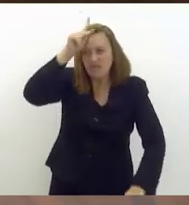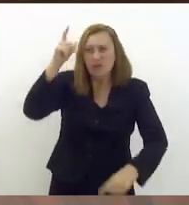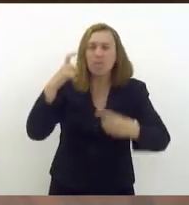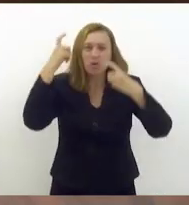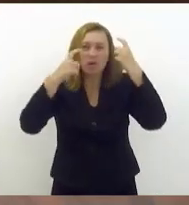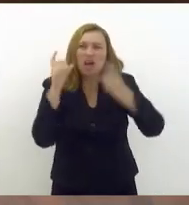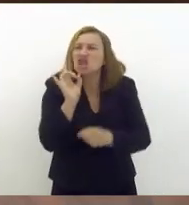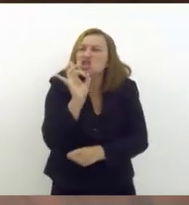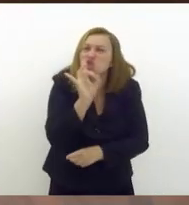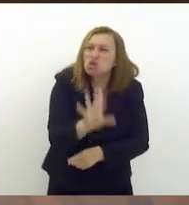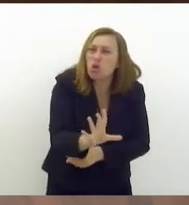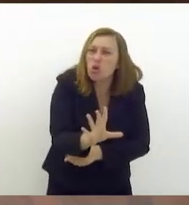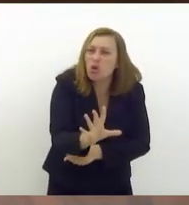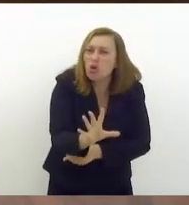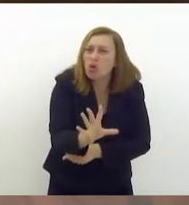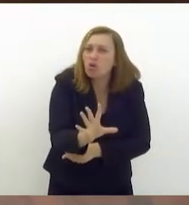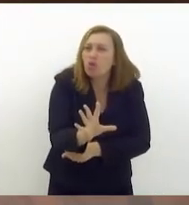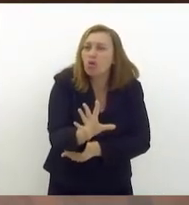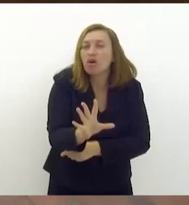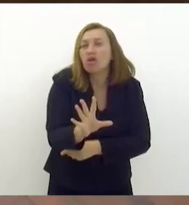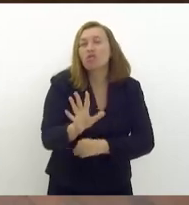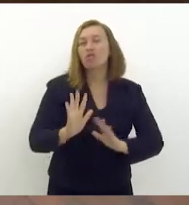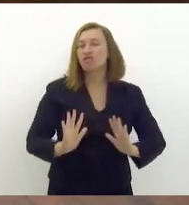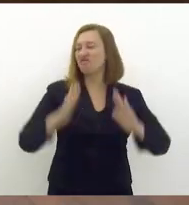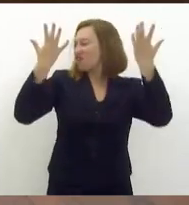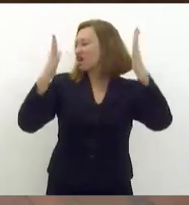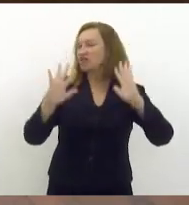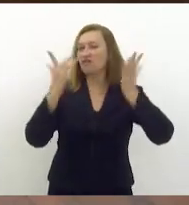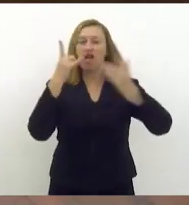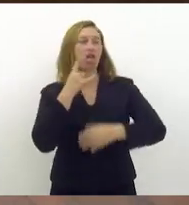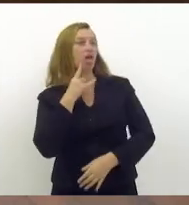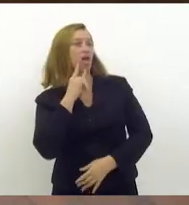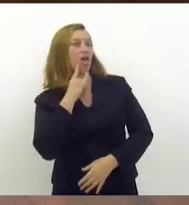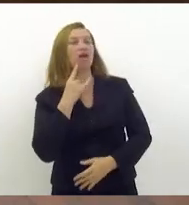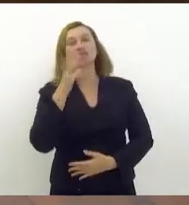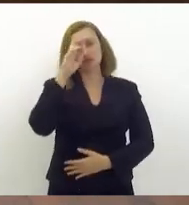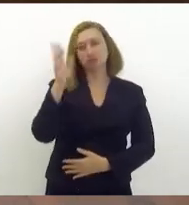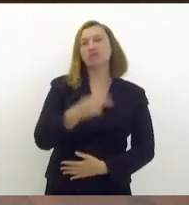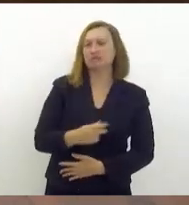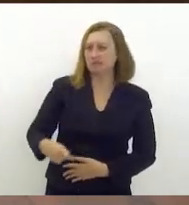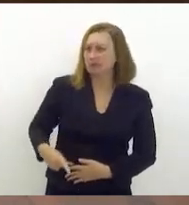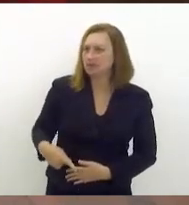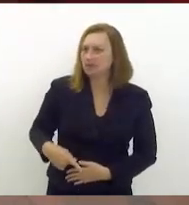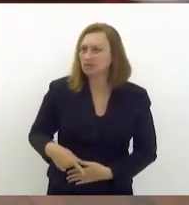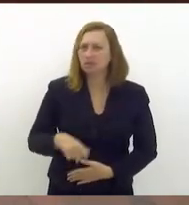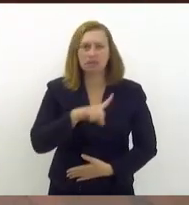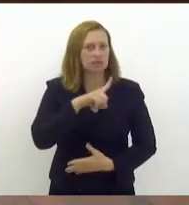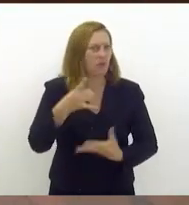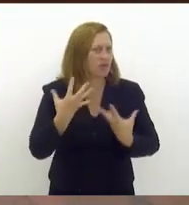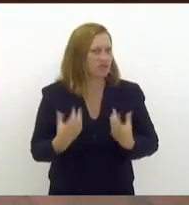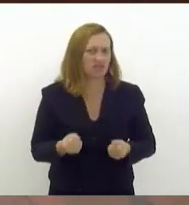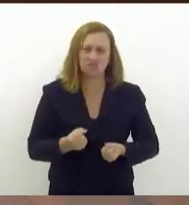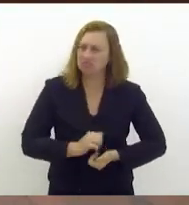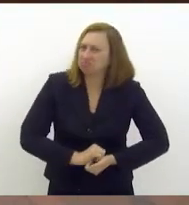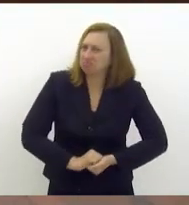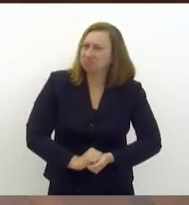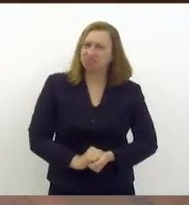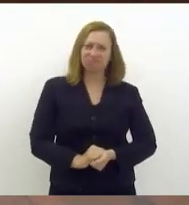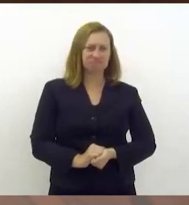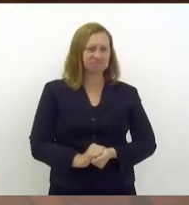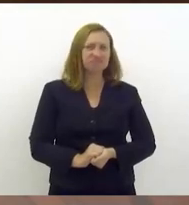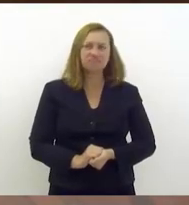apenas com farra senhor presidente isso é inconcebível e